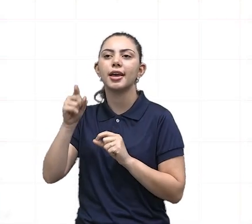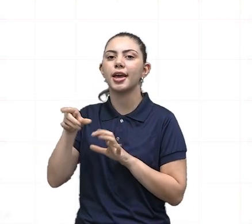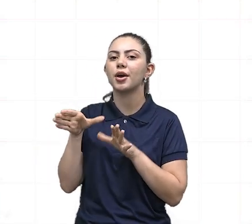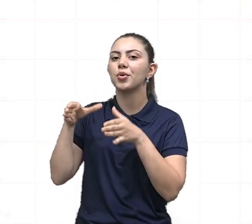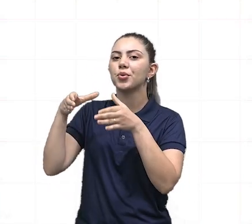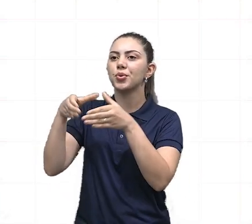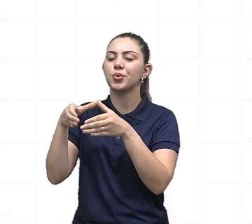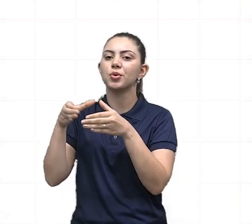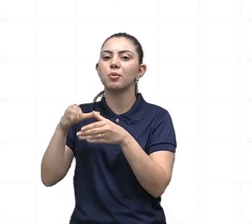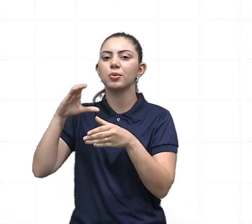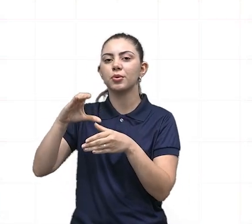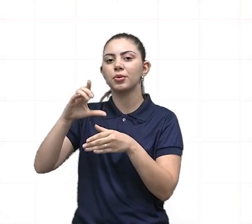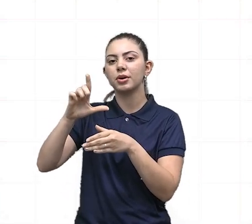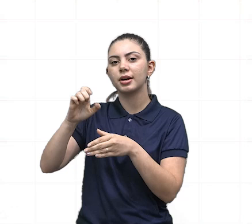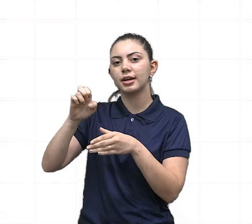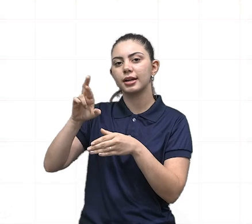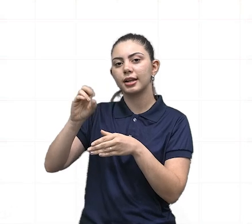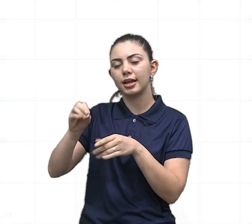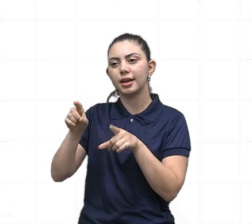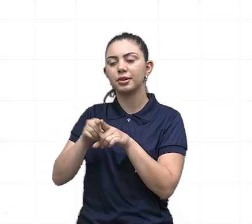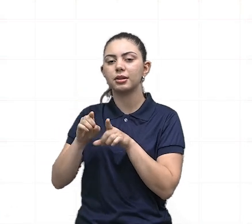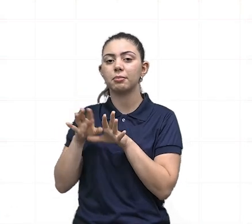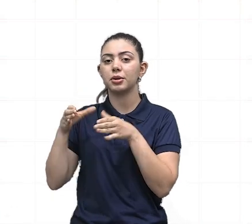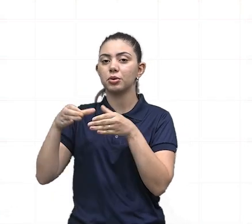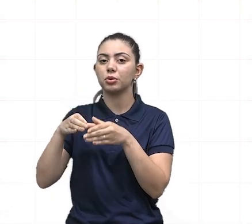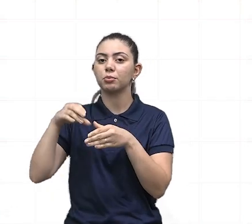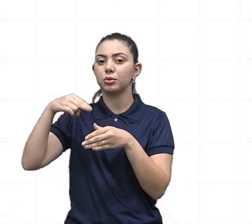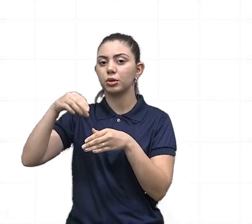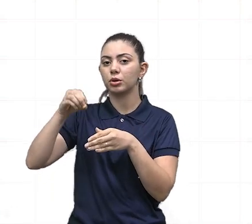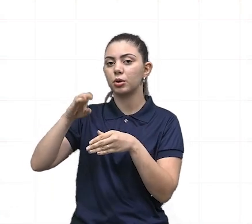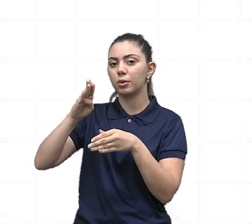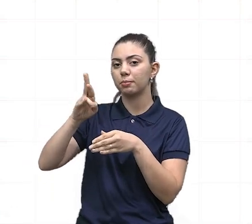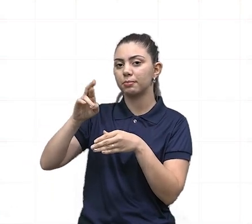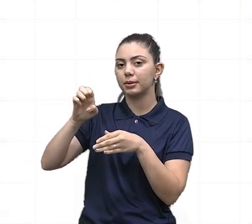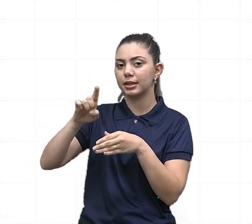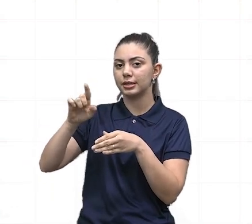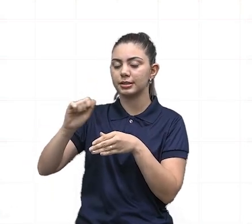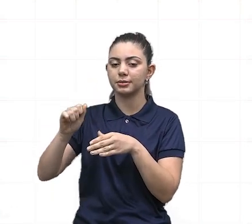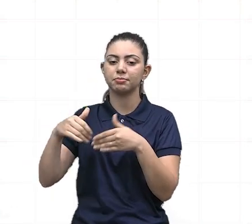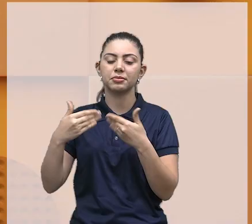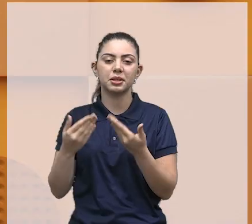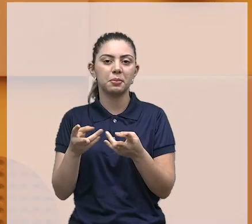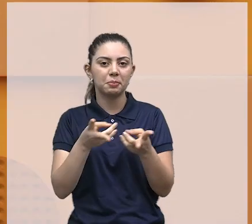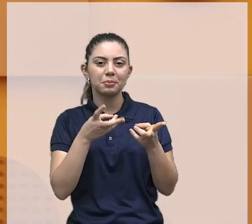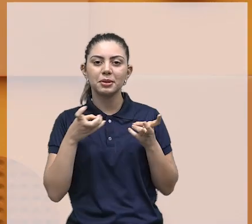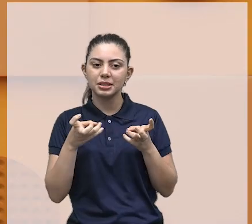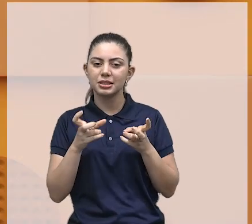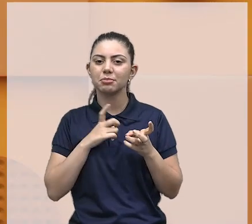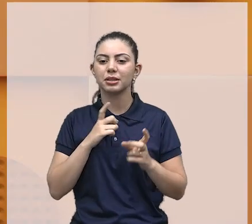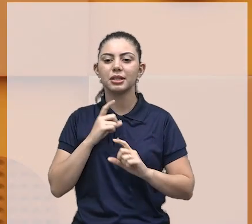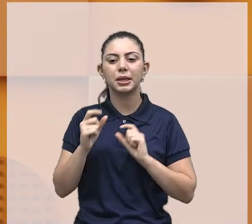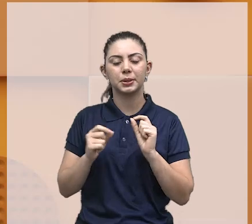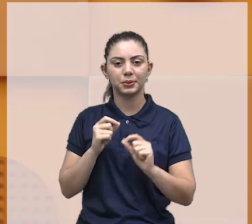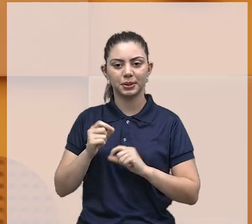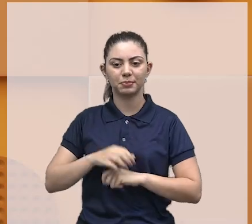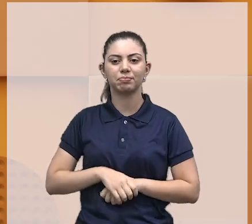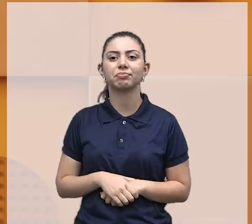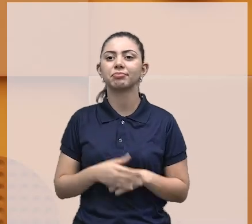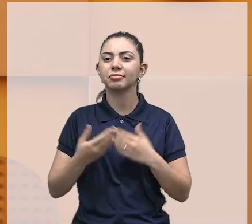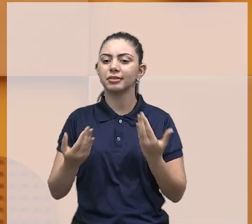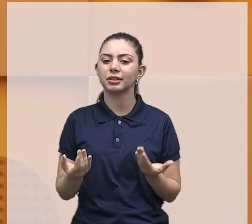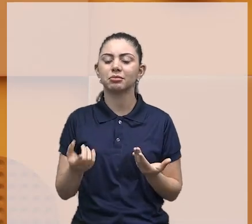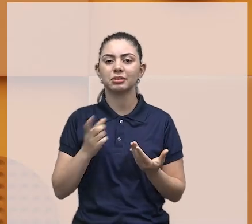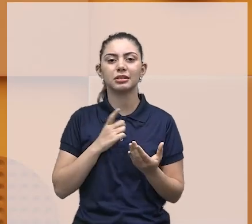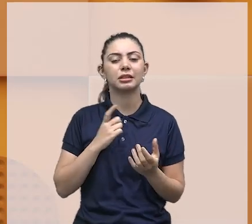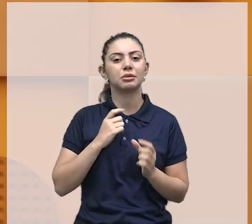certo? Então, olha só, percebam então aí, né, mesmo, que havia, né, toda essa carga em cima,